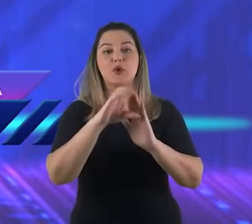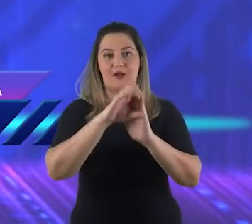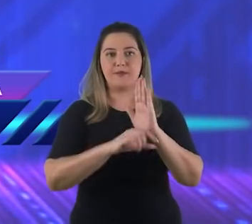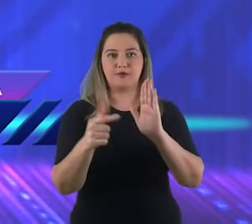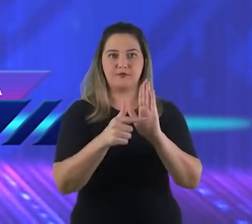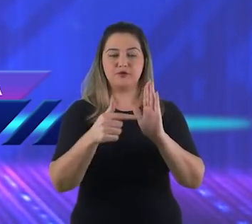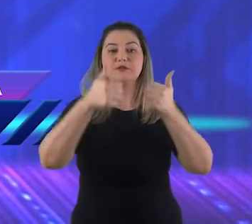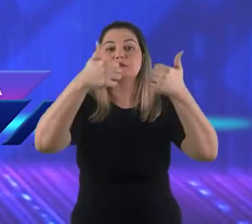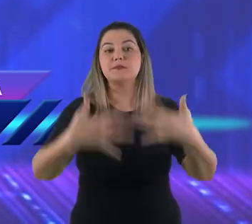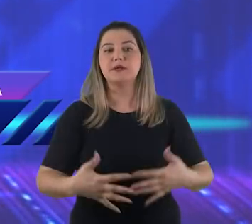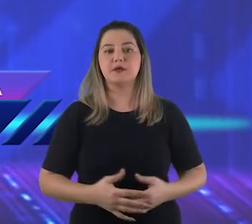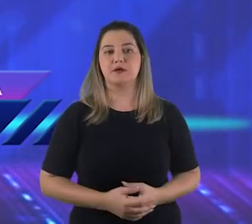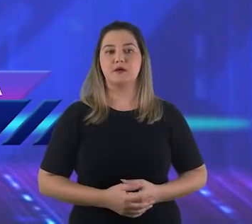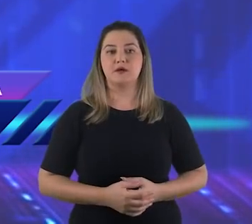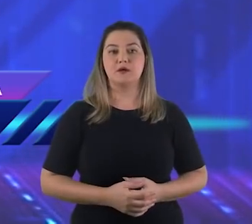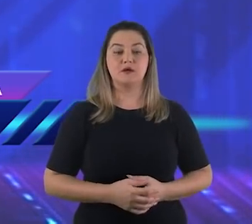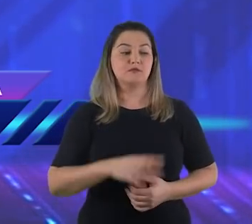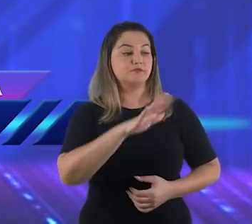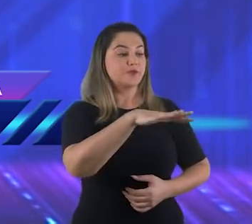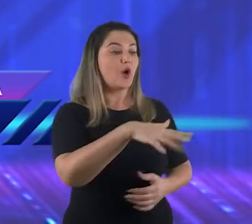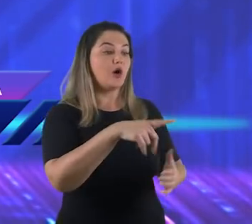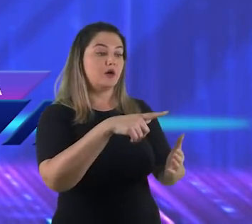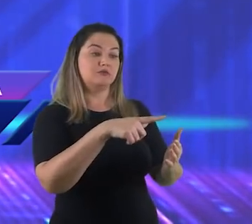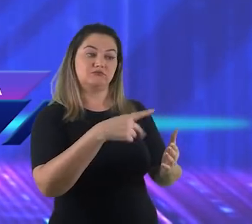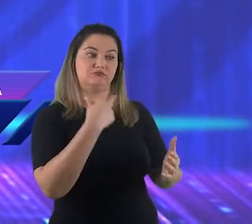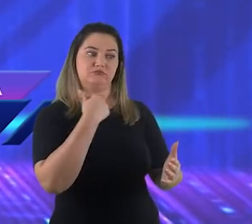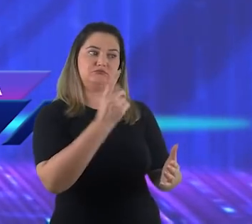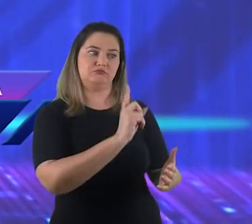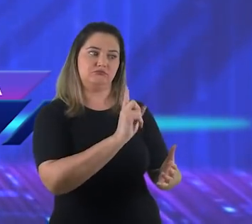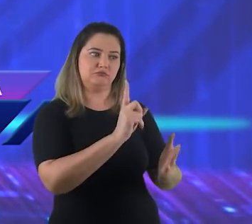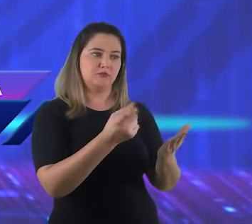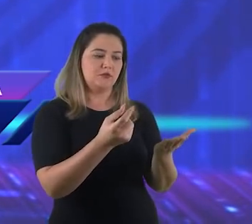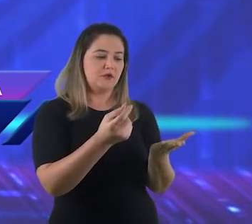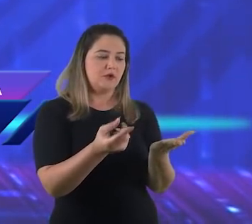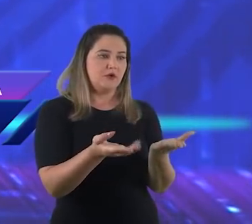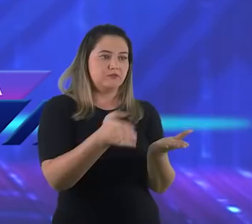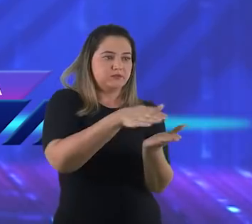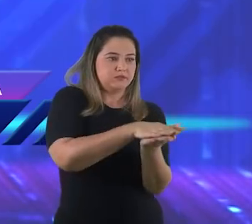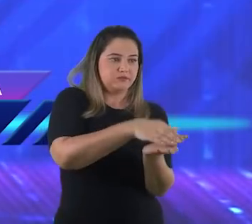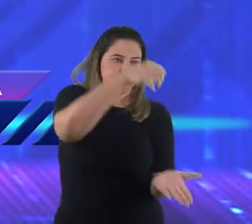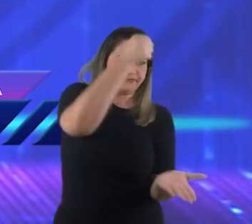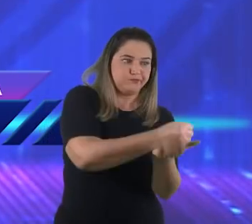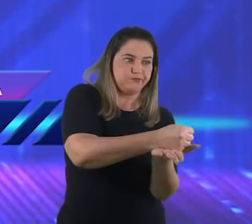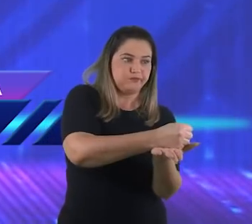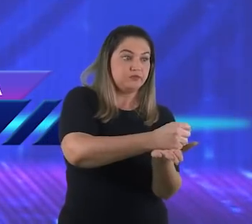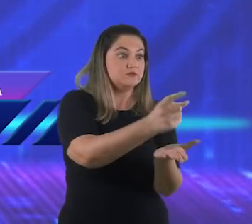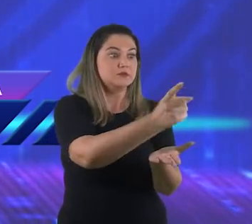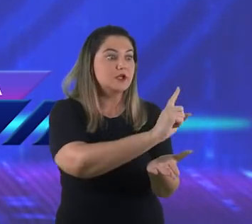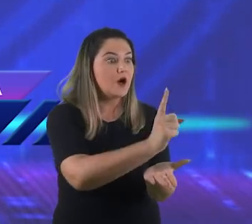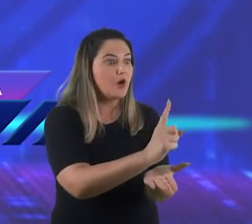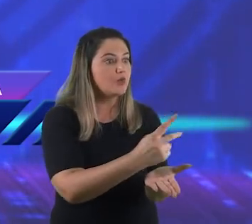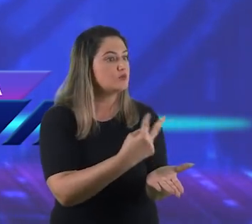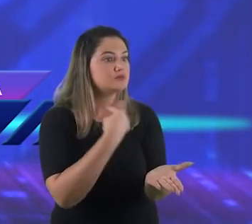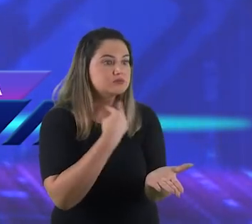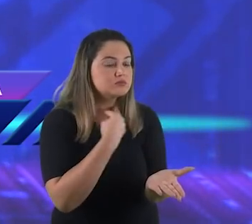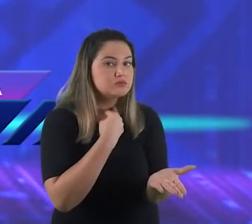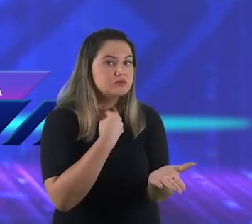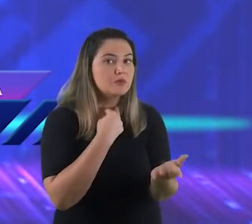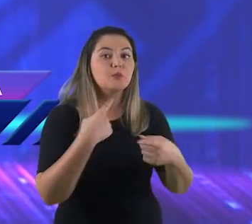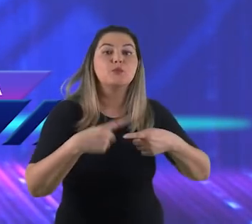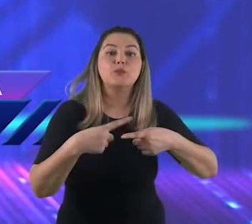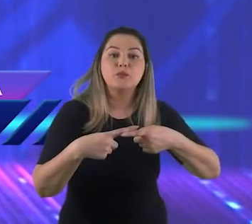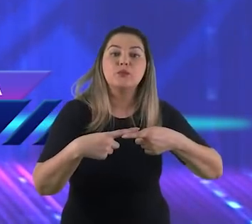não seles as palavras deste livro. Em outras palavras, o livro do Apocalipse não está fechado. O livro do Apocalipse